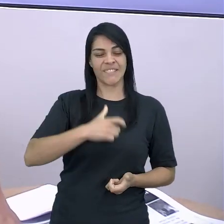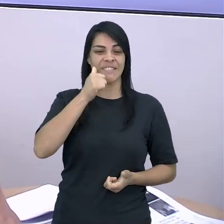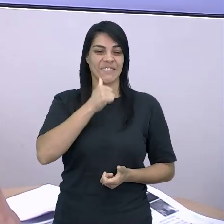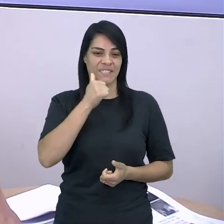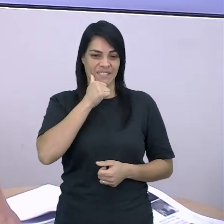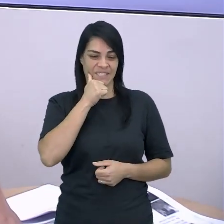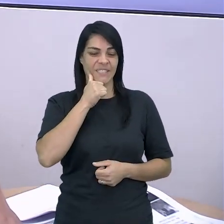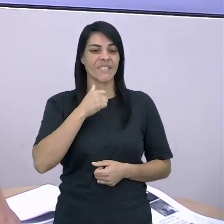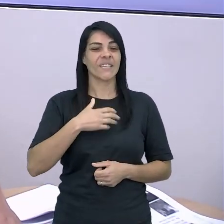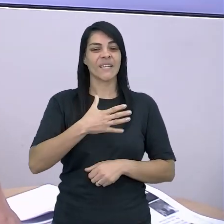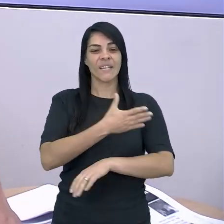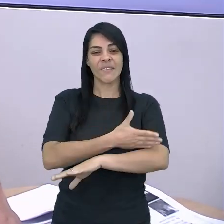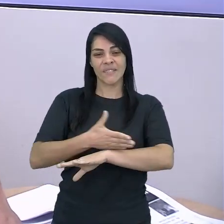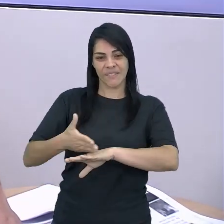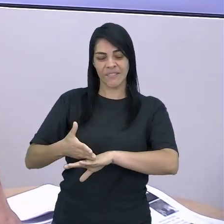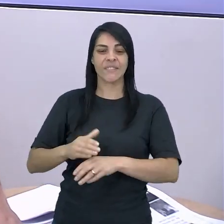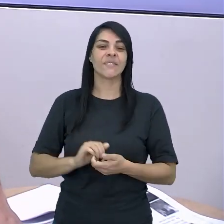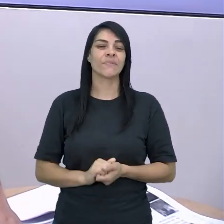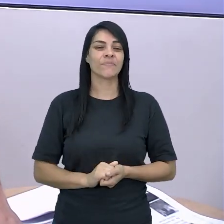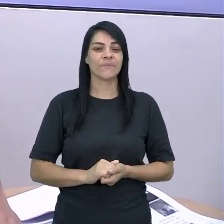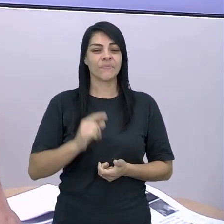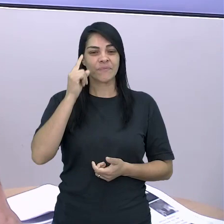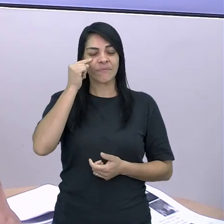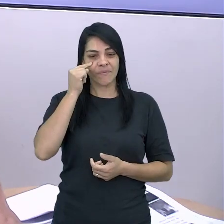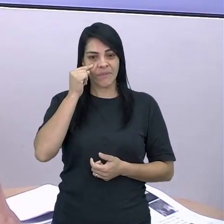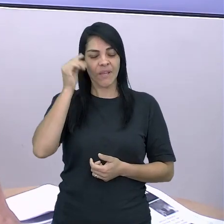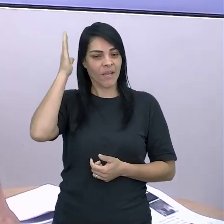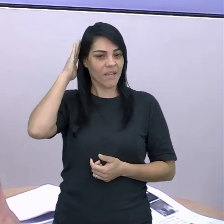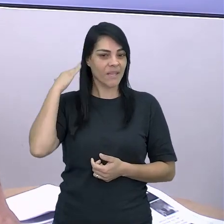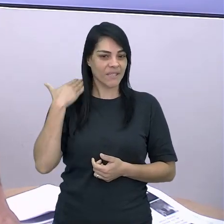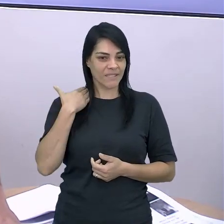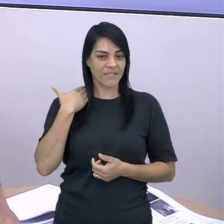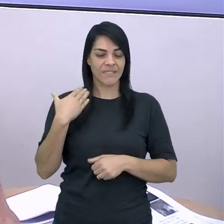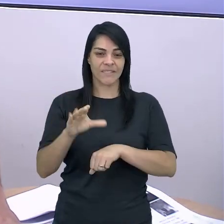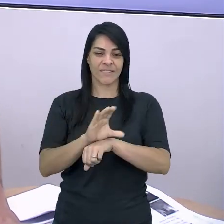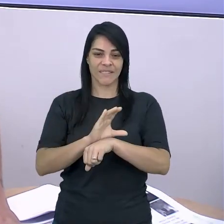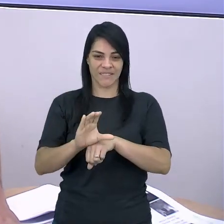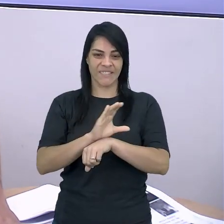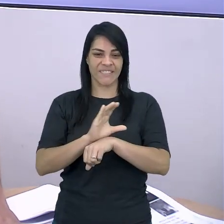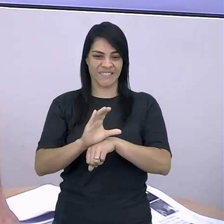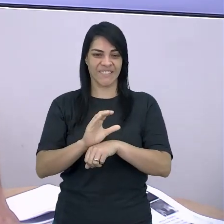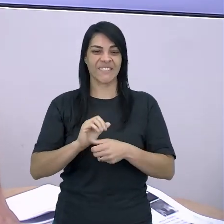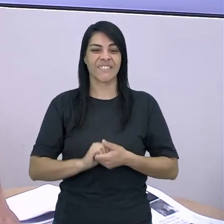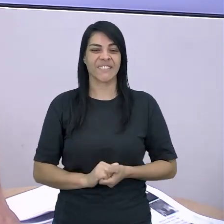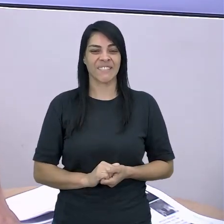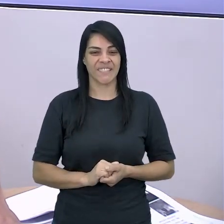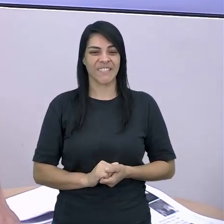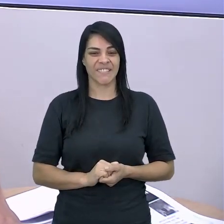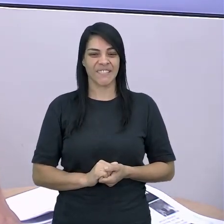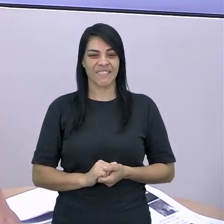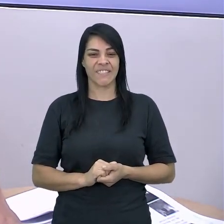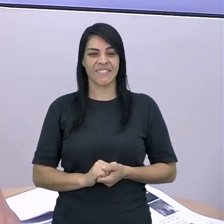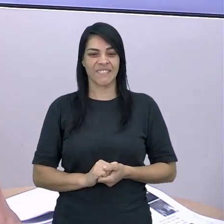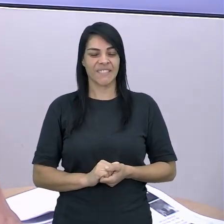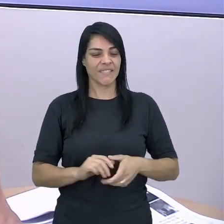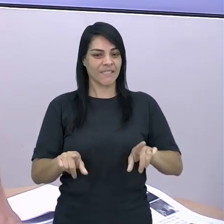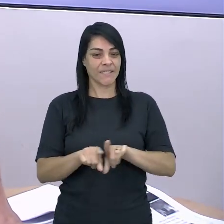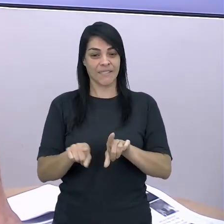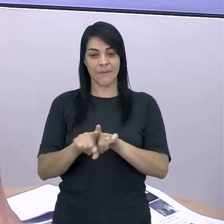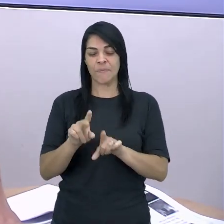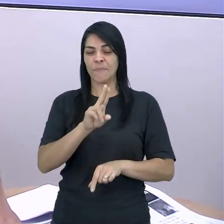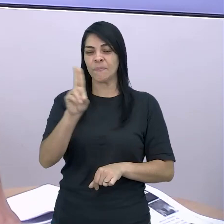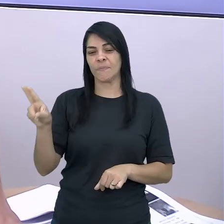mulher branca, olhos castanhos, cabelos descoloridos. Estou com